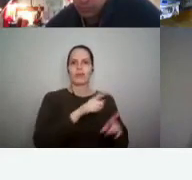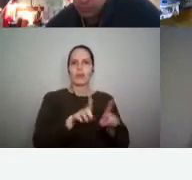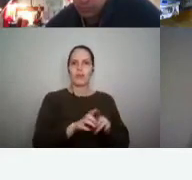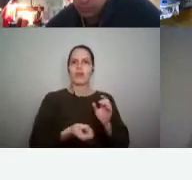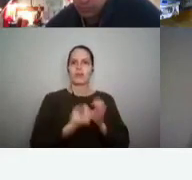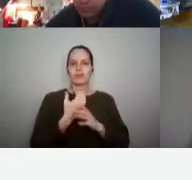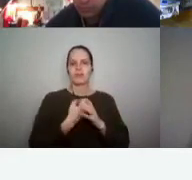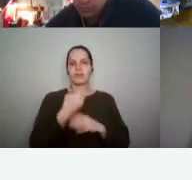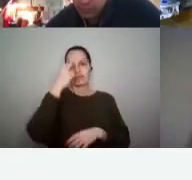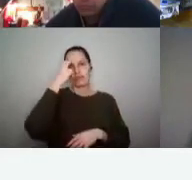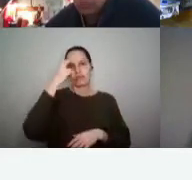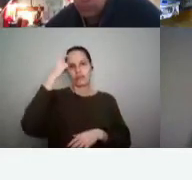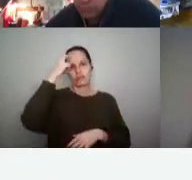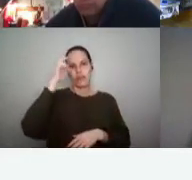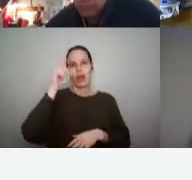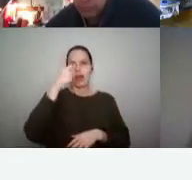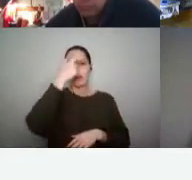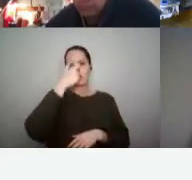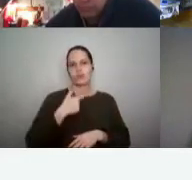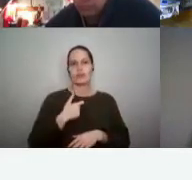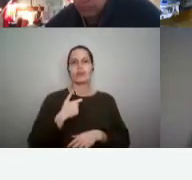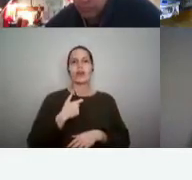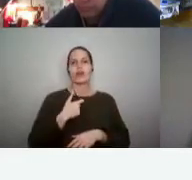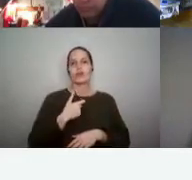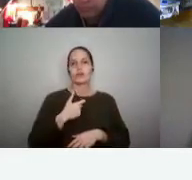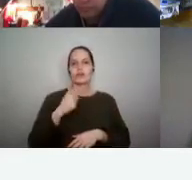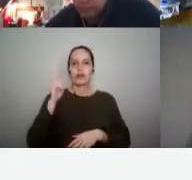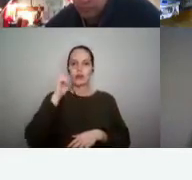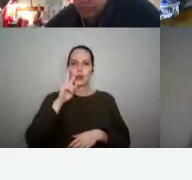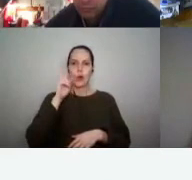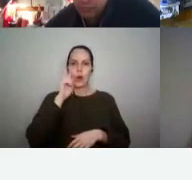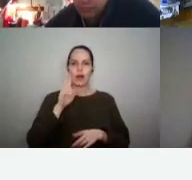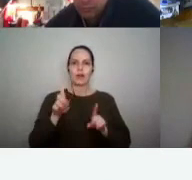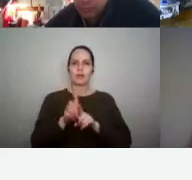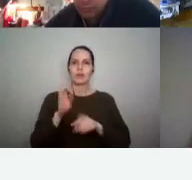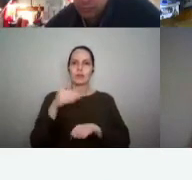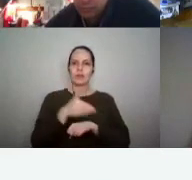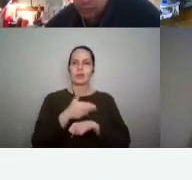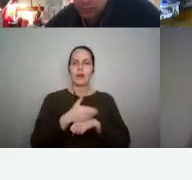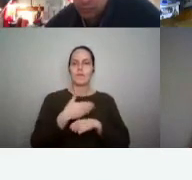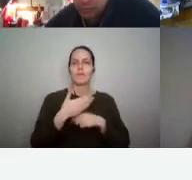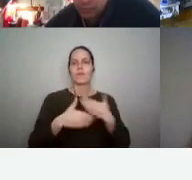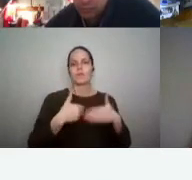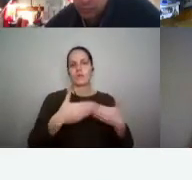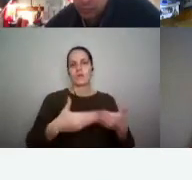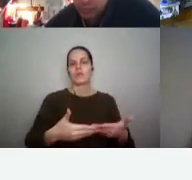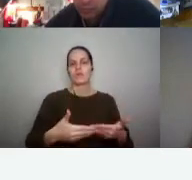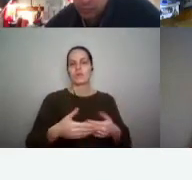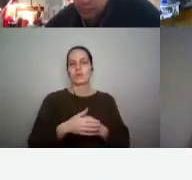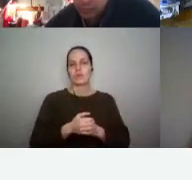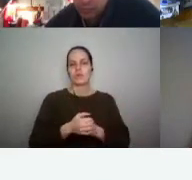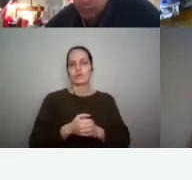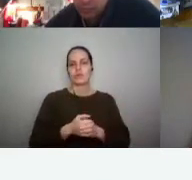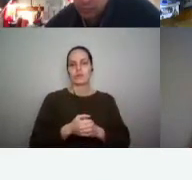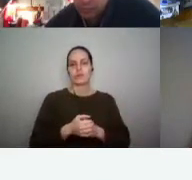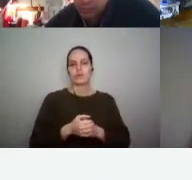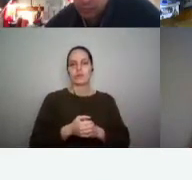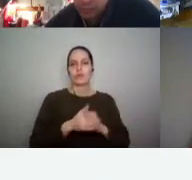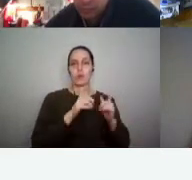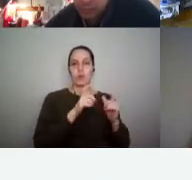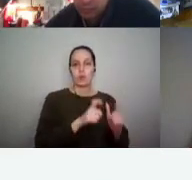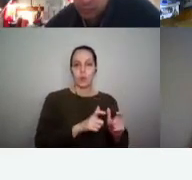dessa história, né? Ele também vai fazer parte desse processo, né? E ele, então, faz mais uma conexão entre o local